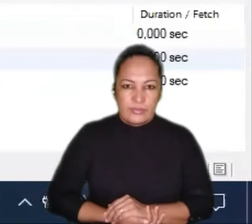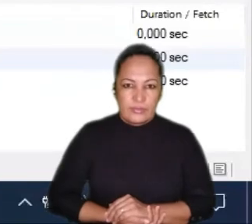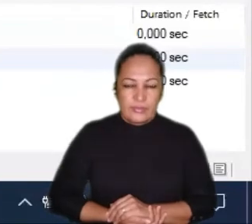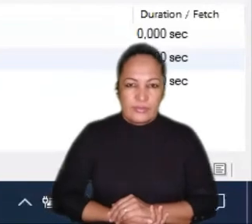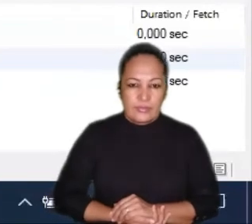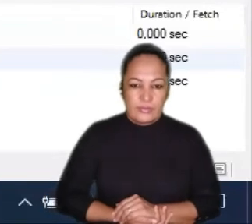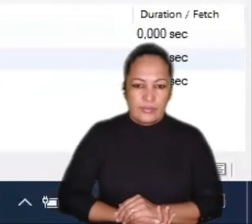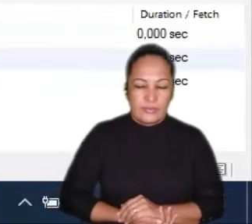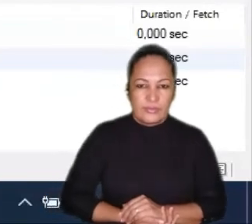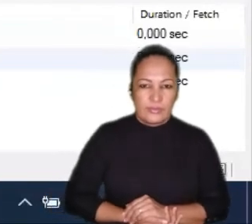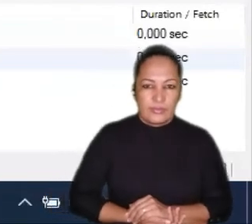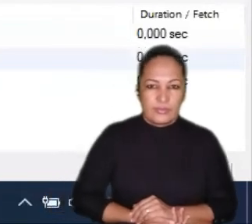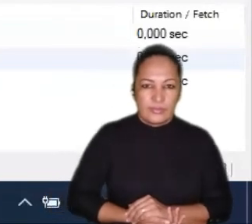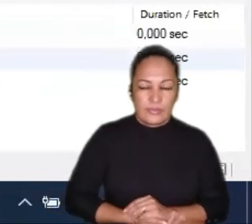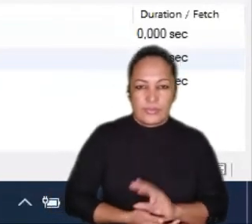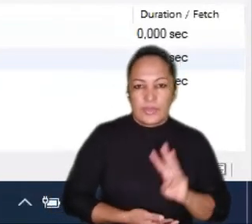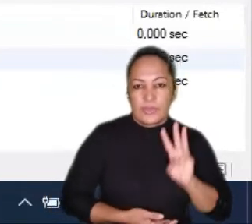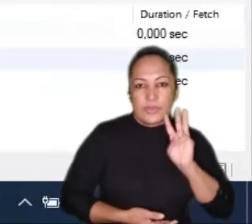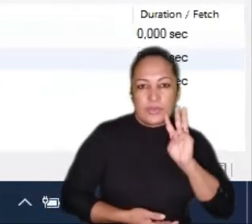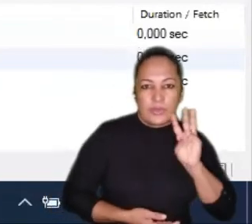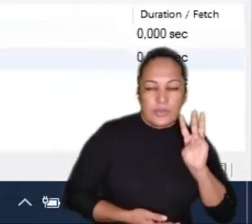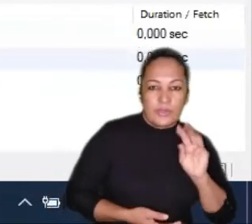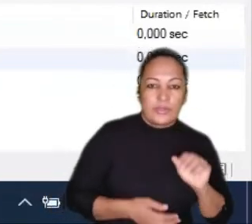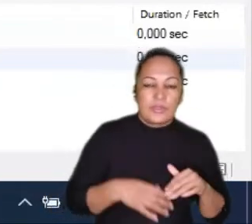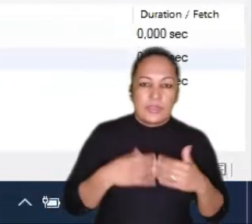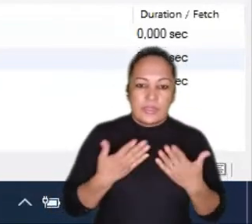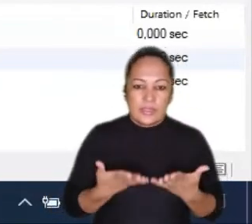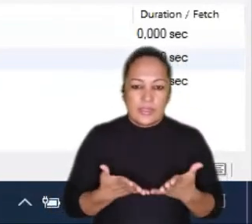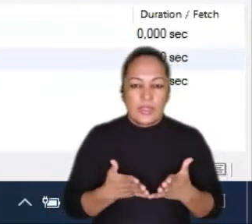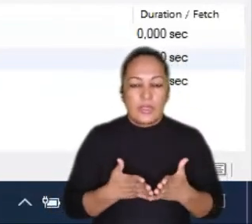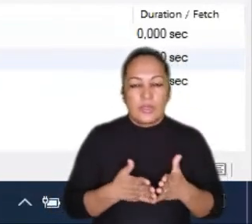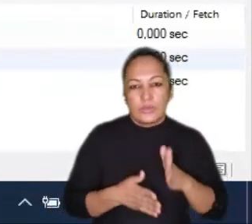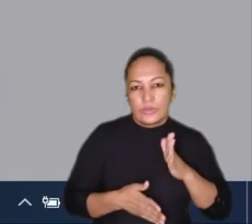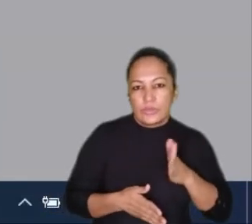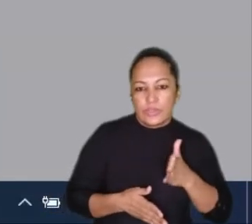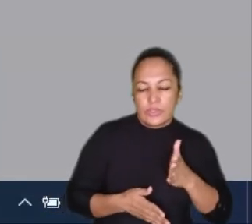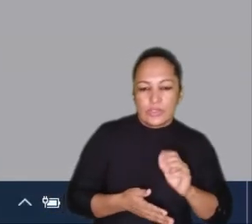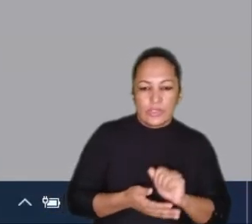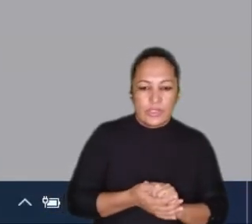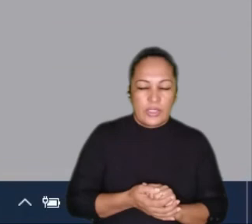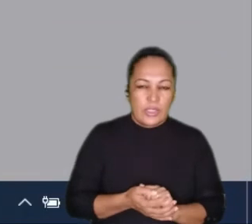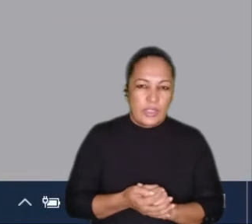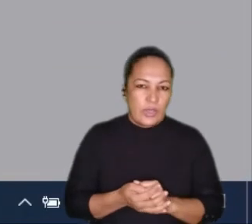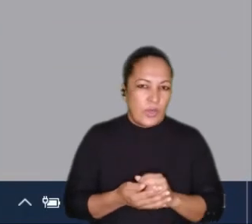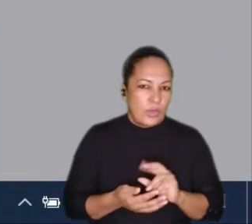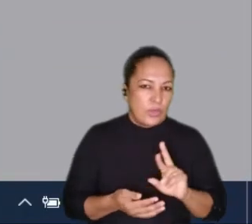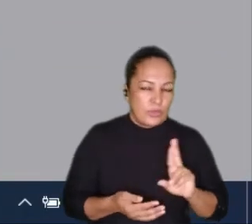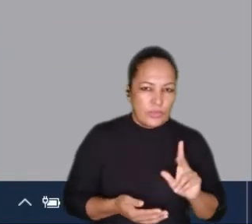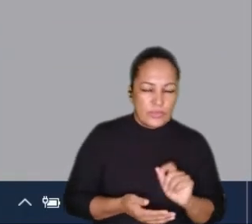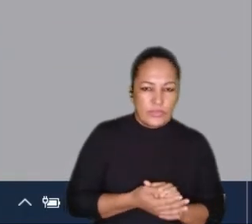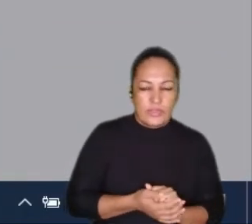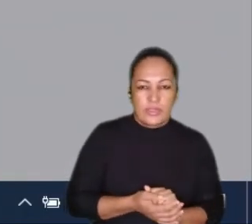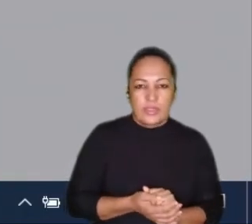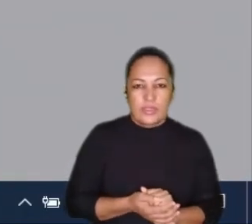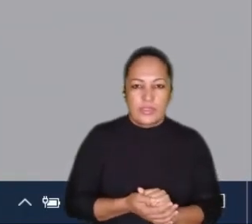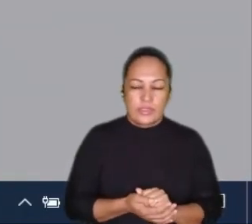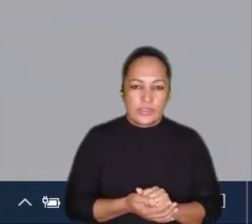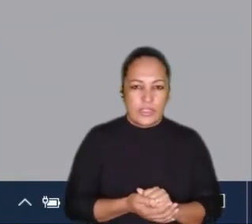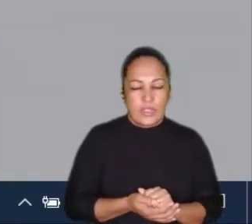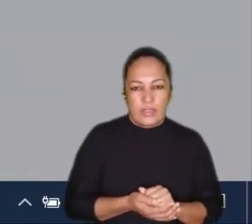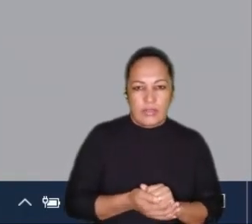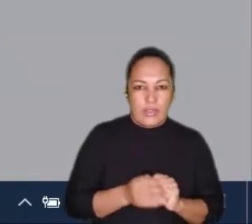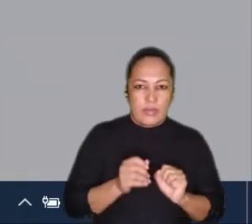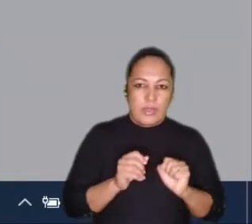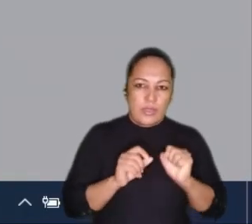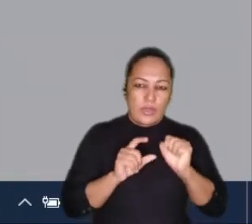mesmo, vai rodar em cima do Windows, né? A gente chama isso de aplicação desktop. Já a do